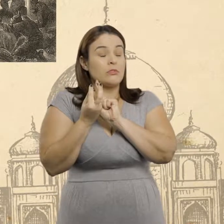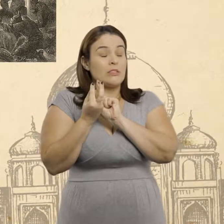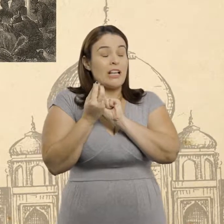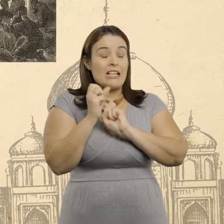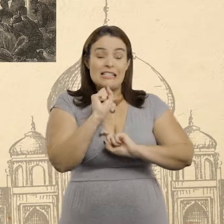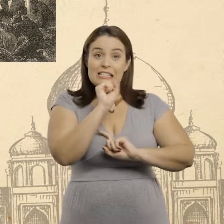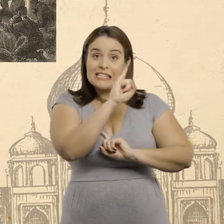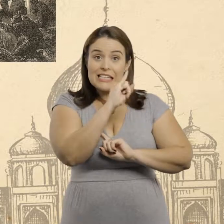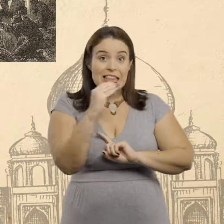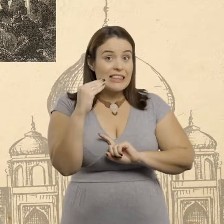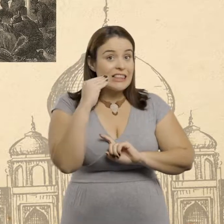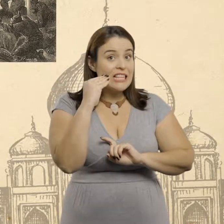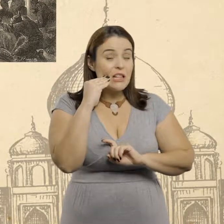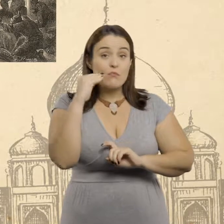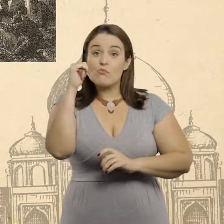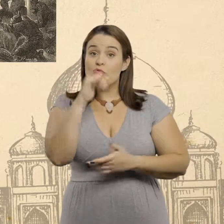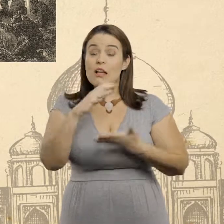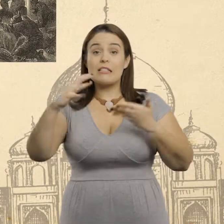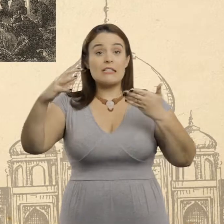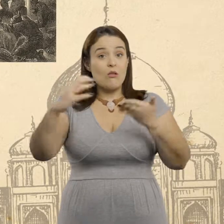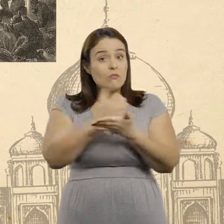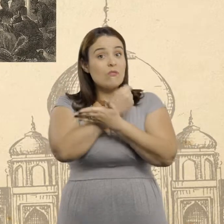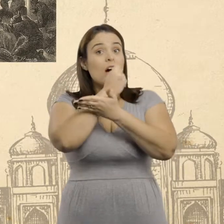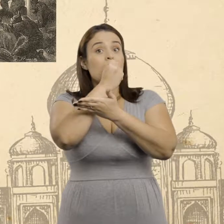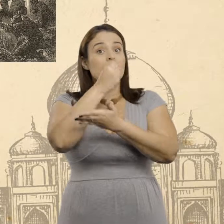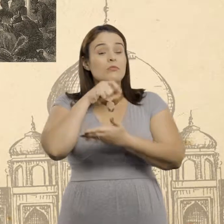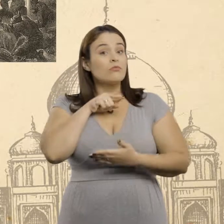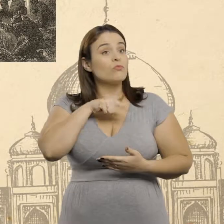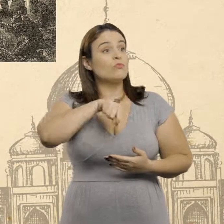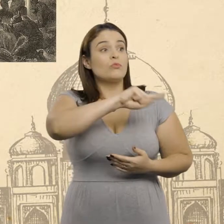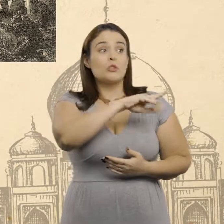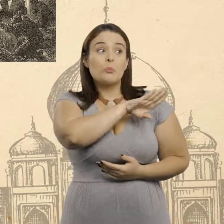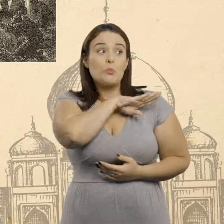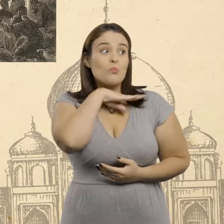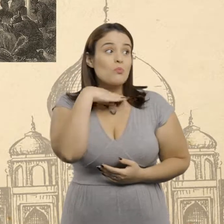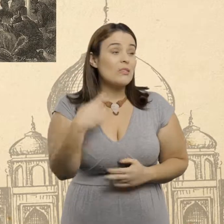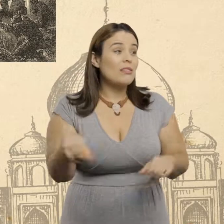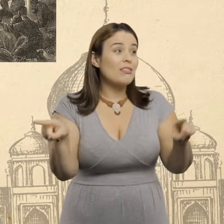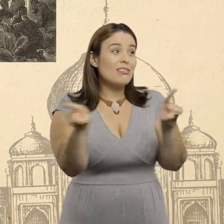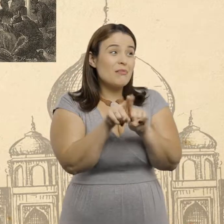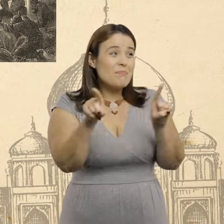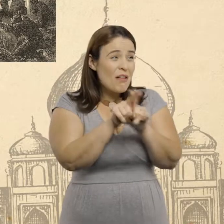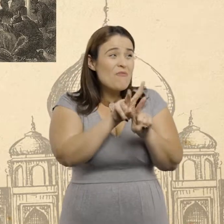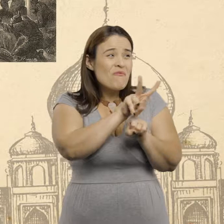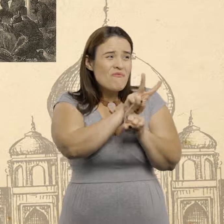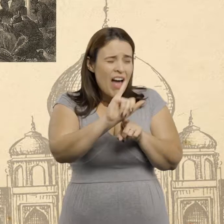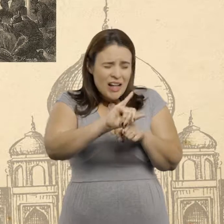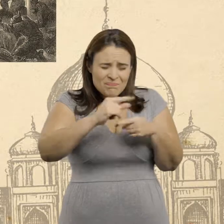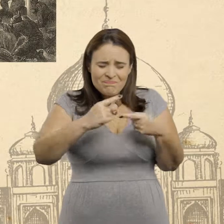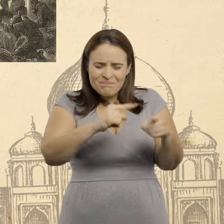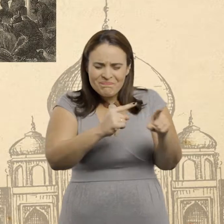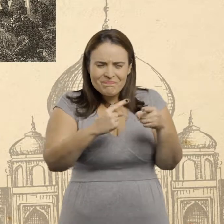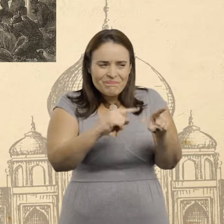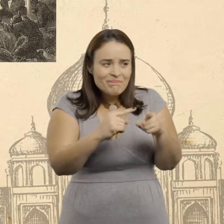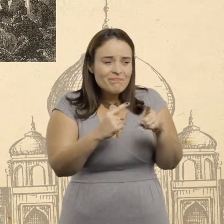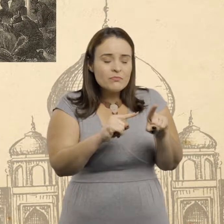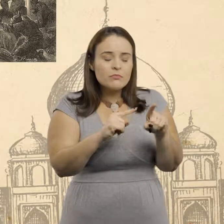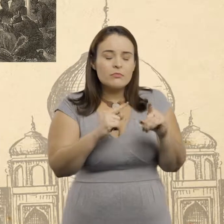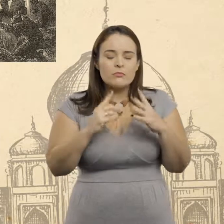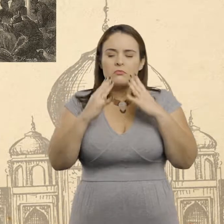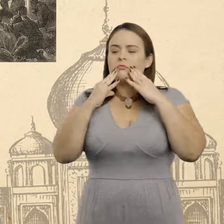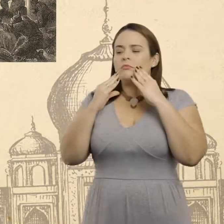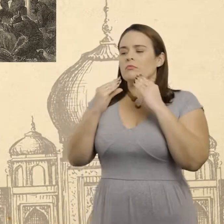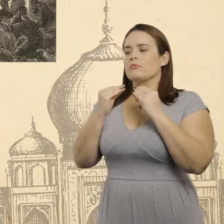Ele avisou que se eles tentassem salvar a mulher, eles correriam risco de vida e de serem torturados. O Sr.